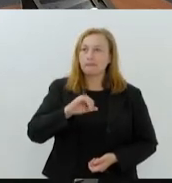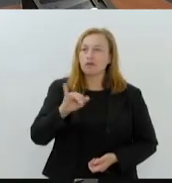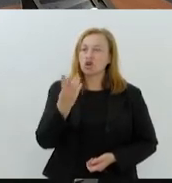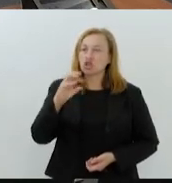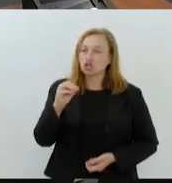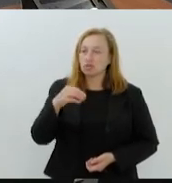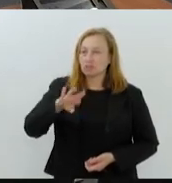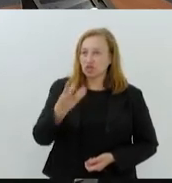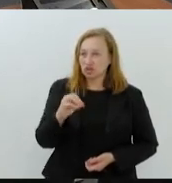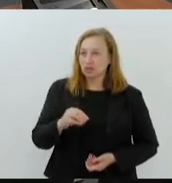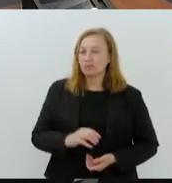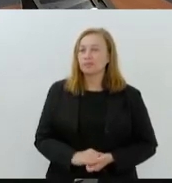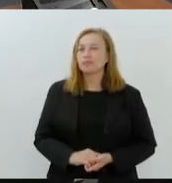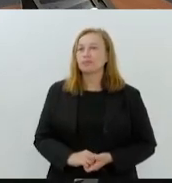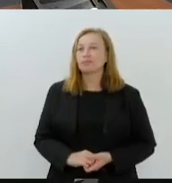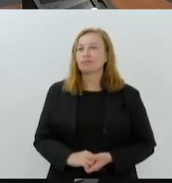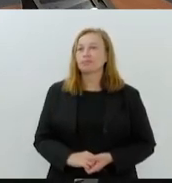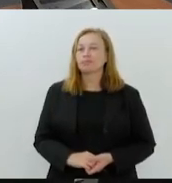Deputado Chico Machado.